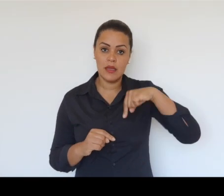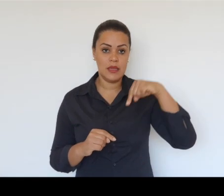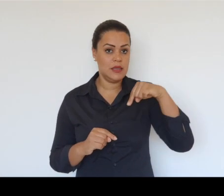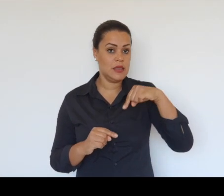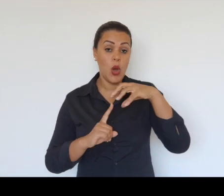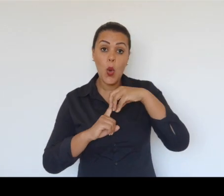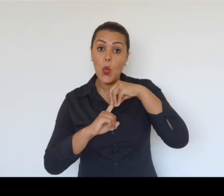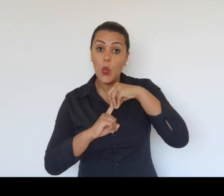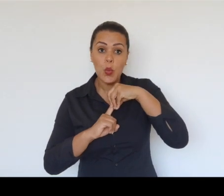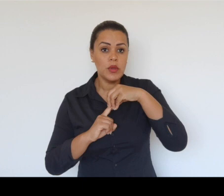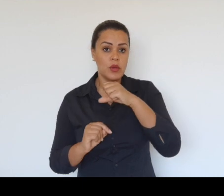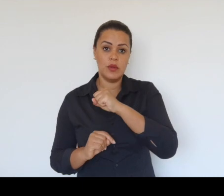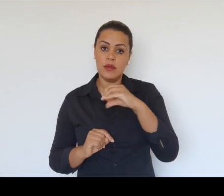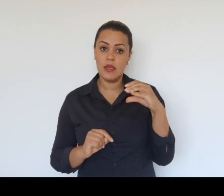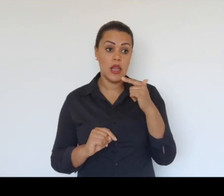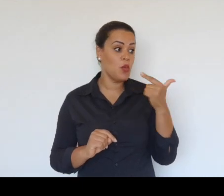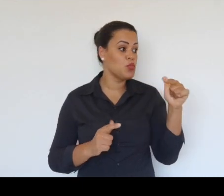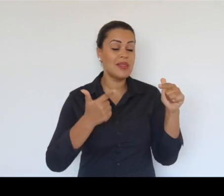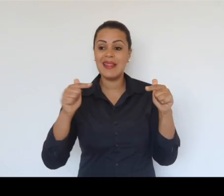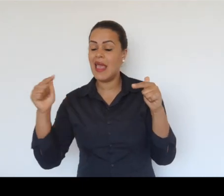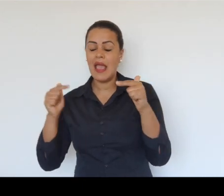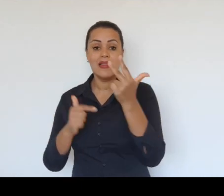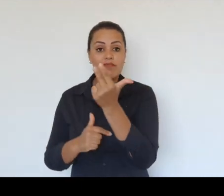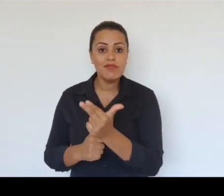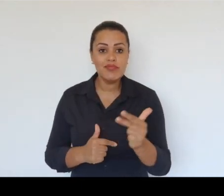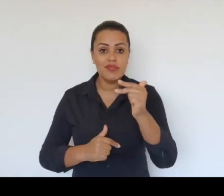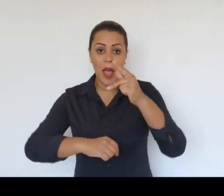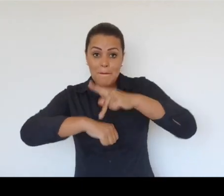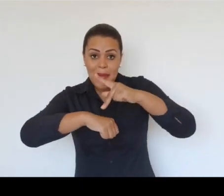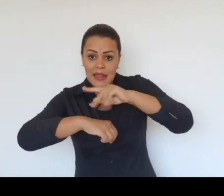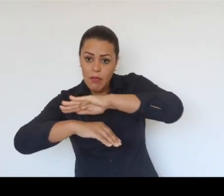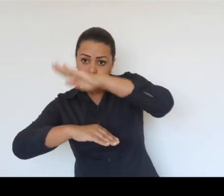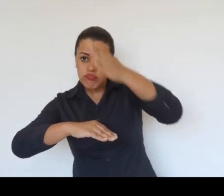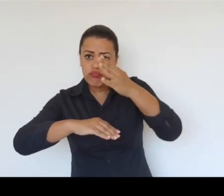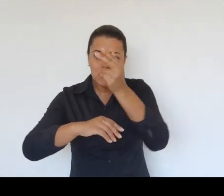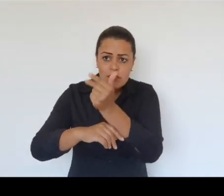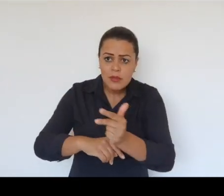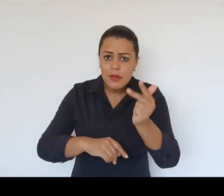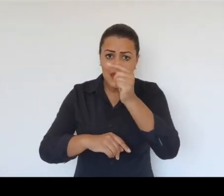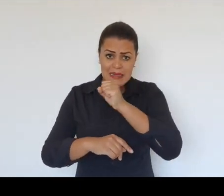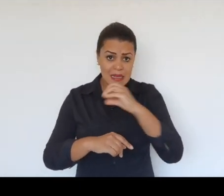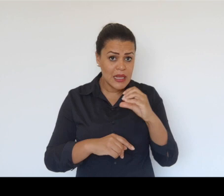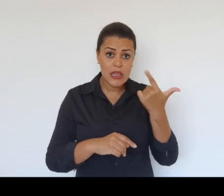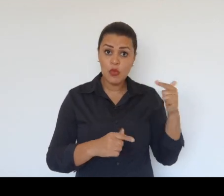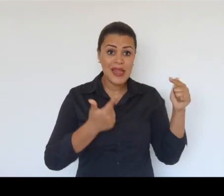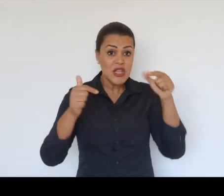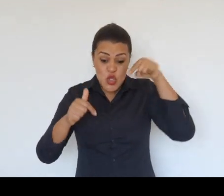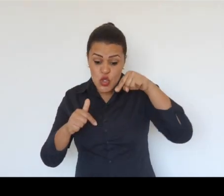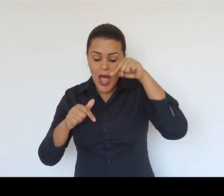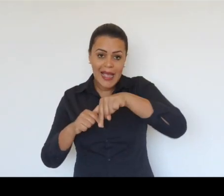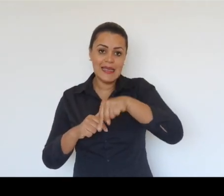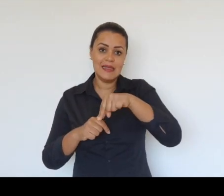A gente não tem registro de pintura em rocha em Santa Catarina. Então a gente tem um sambaqui